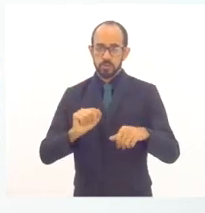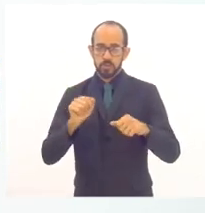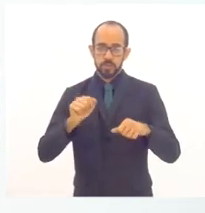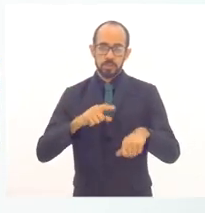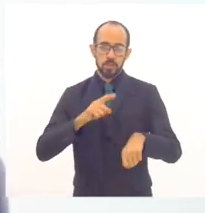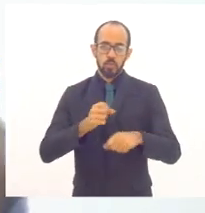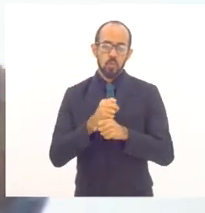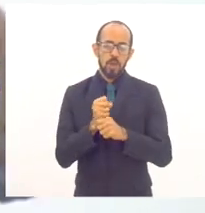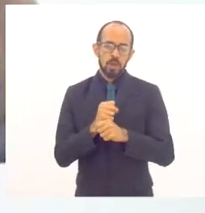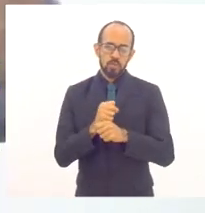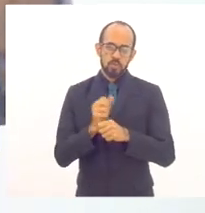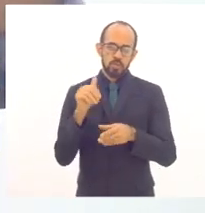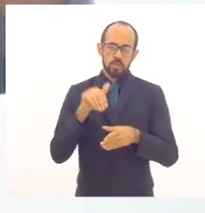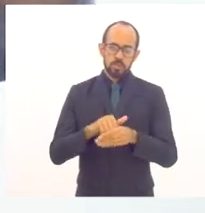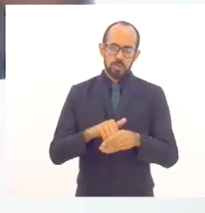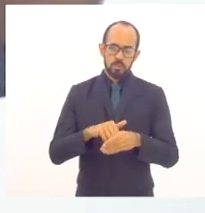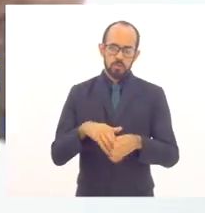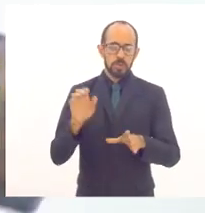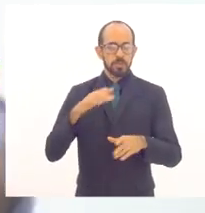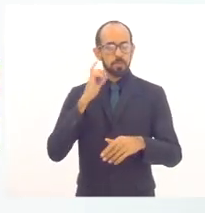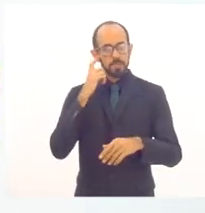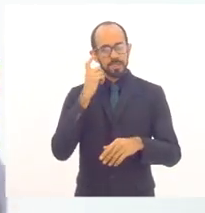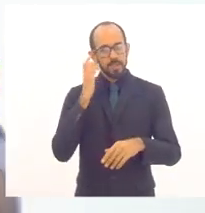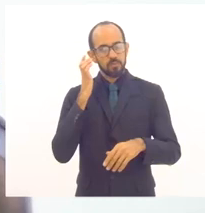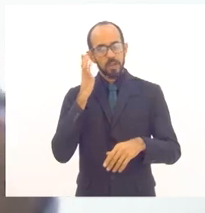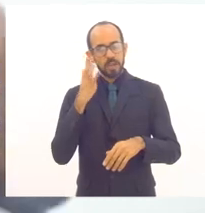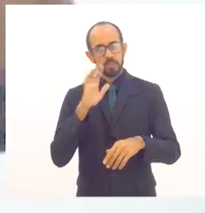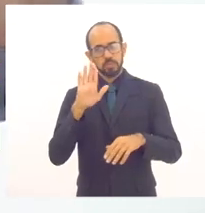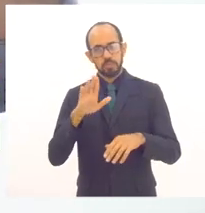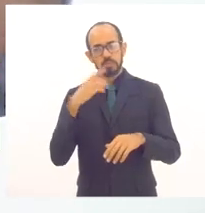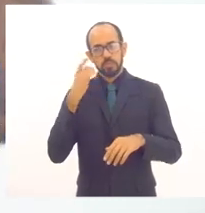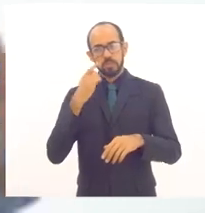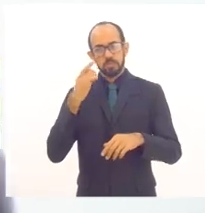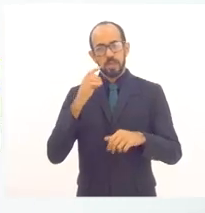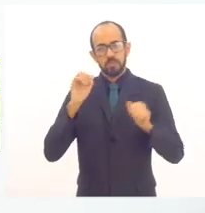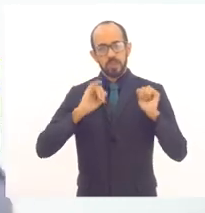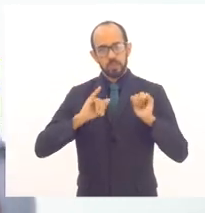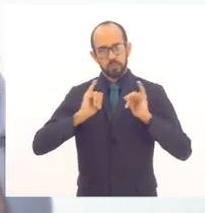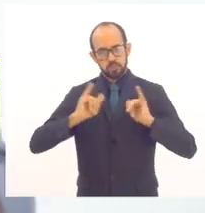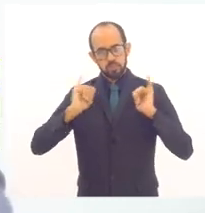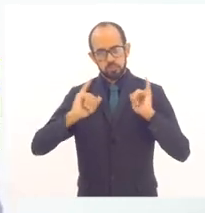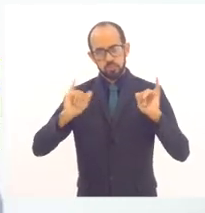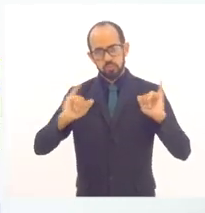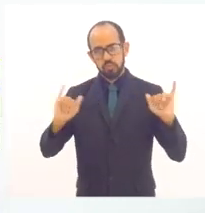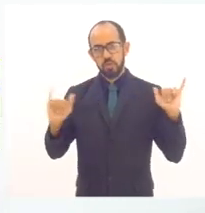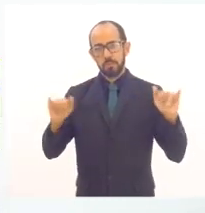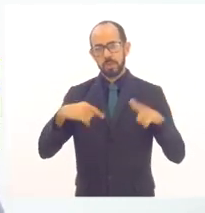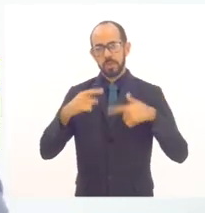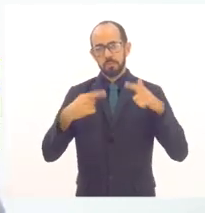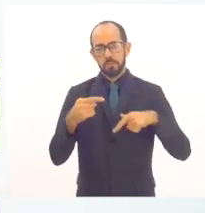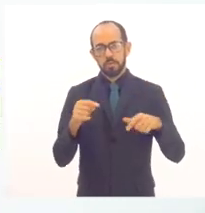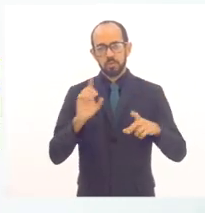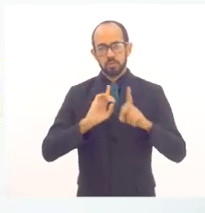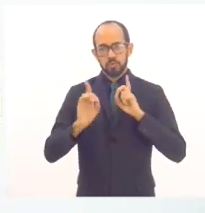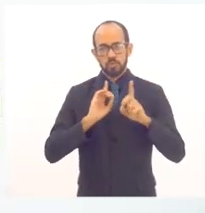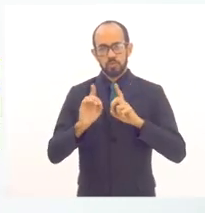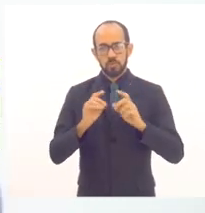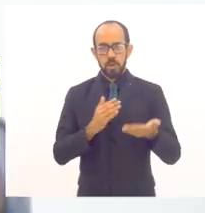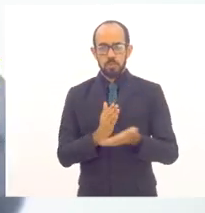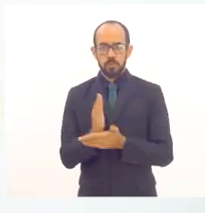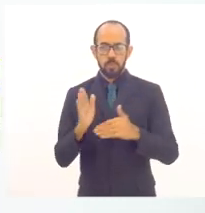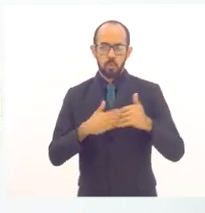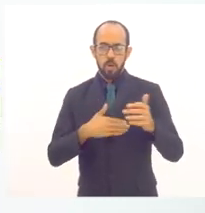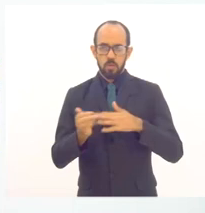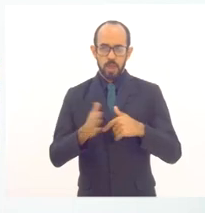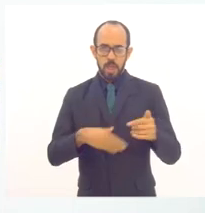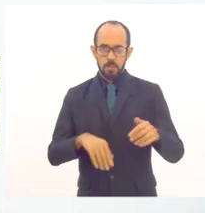fácil passar, né, que o deputado vai parar de fazer a campanha dele daqui a pouquinho para começar a discutir aqui dentro nas comissões para aprovar qualquer projeto de lei.